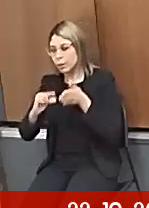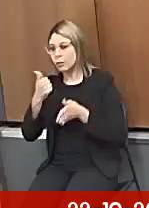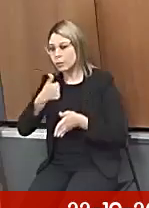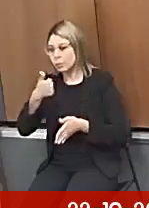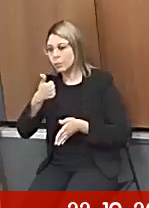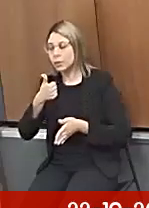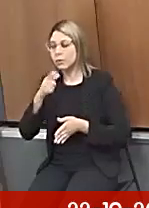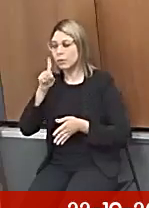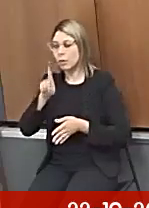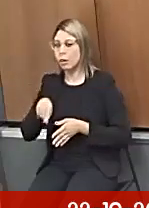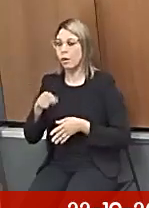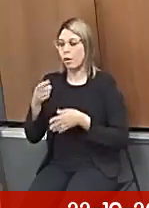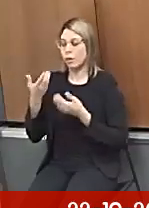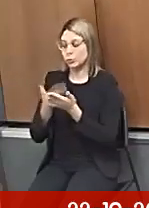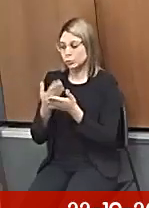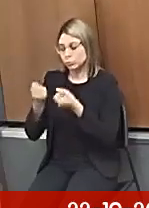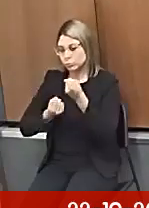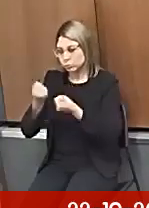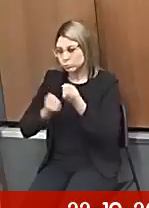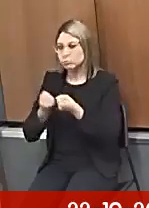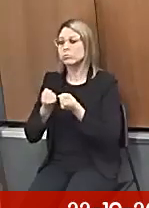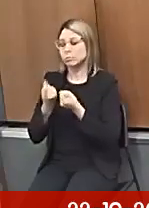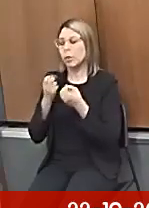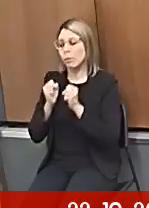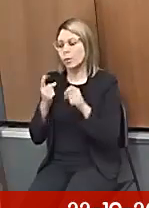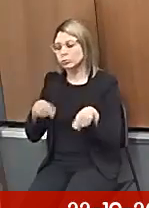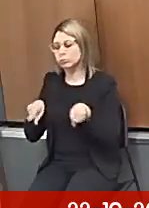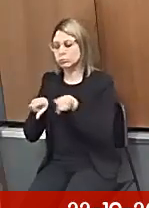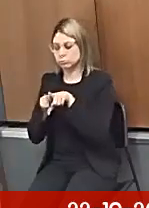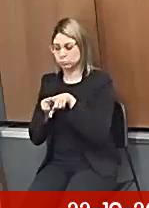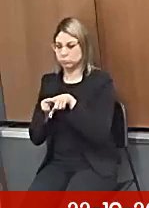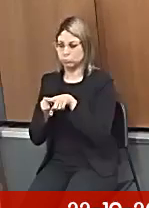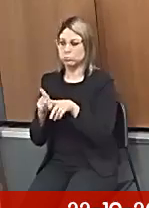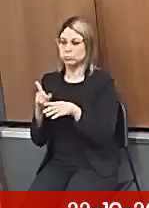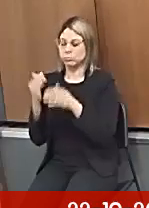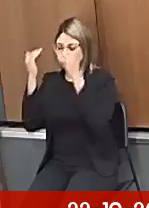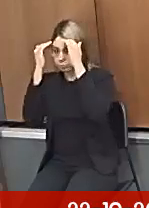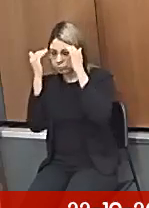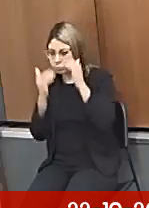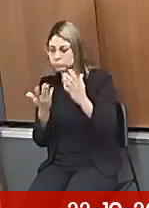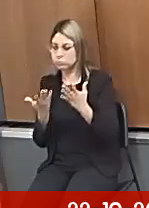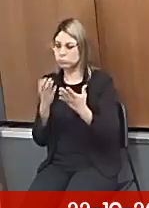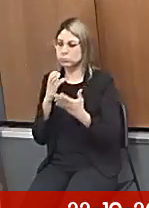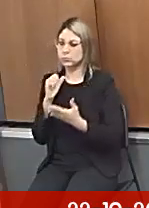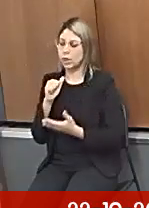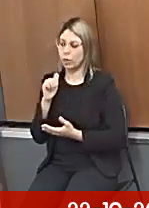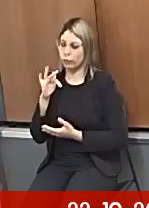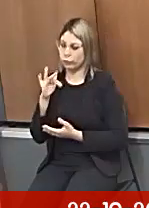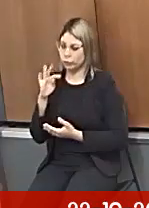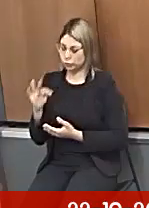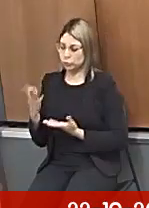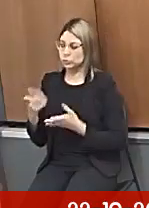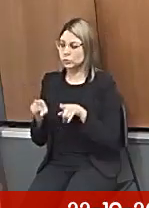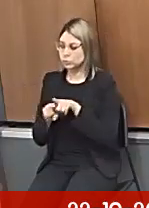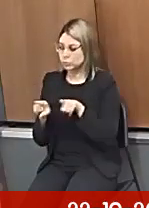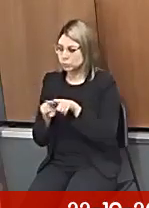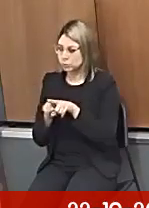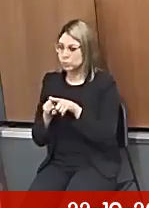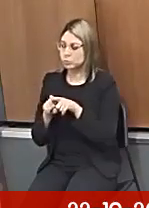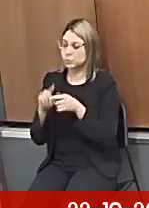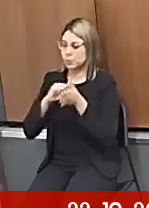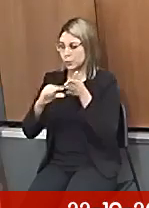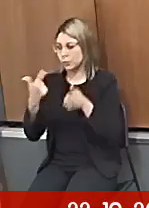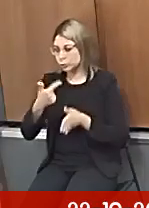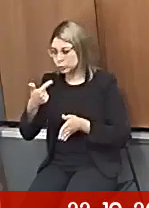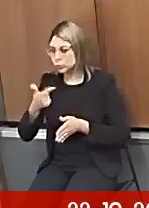formação de condutores poderão associar-se para o cumprimento do disposto do caput. Parágrafo 2º, é vedado cobrar da